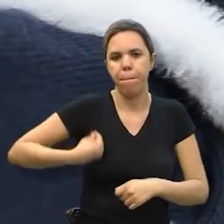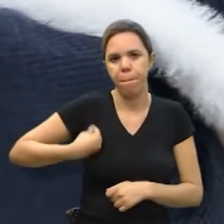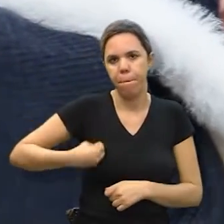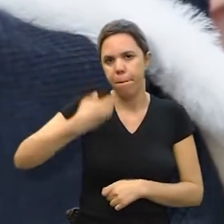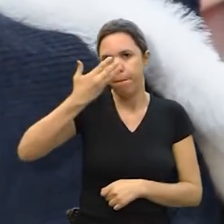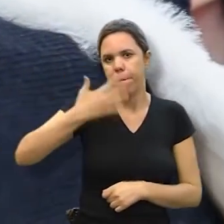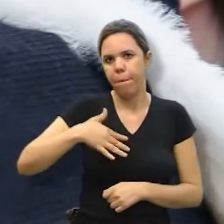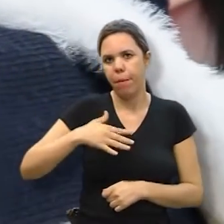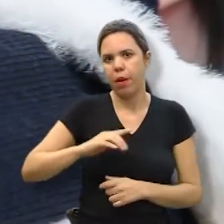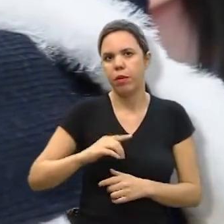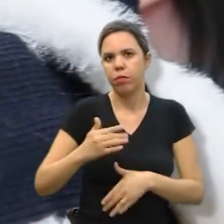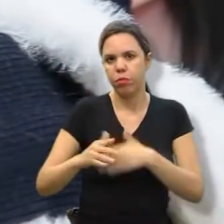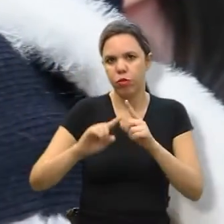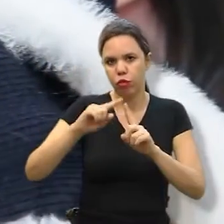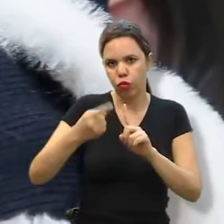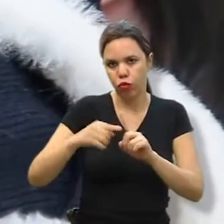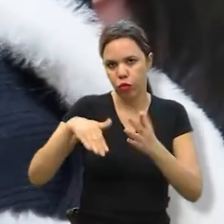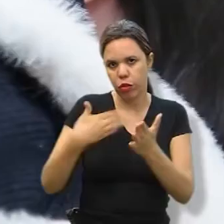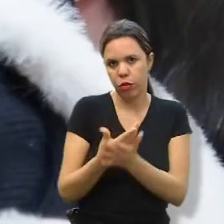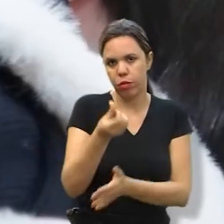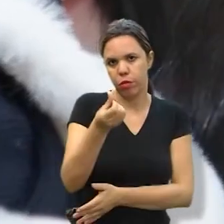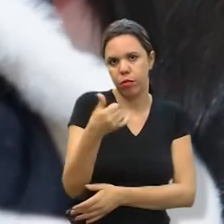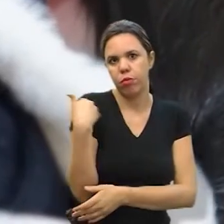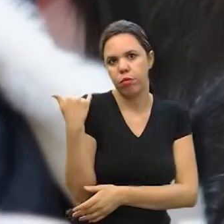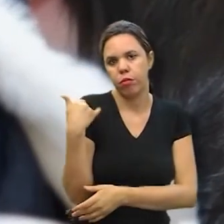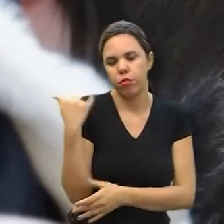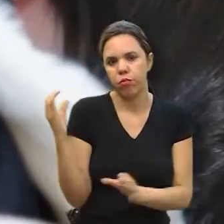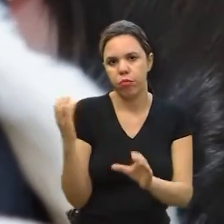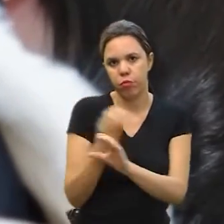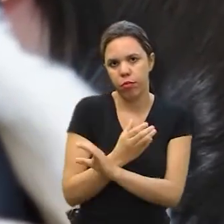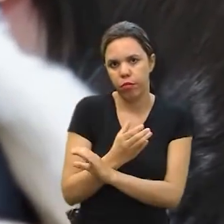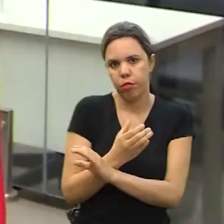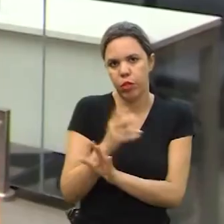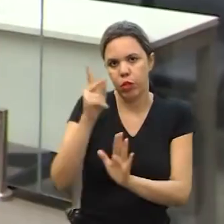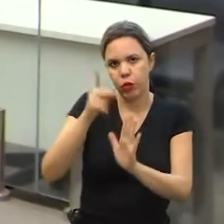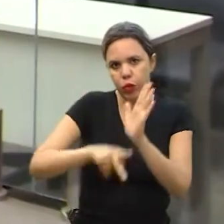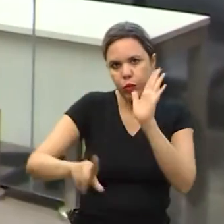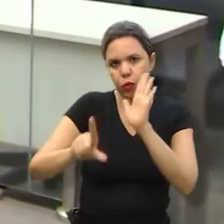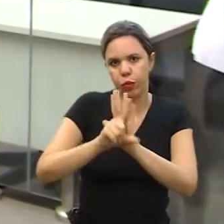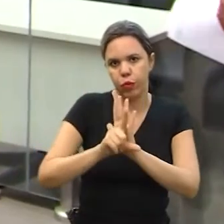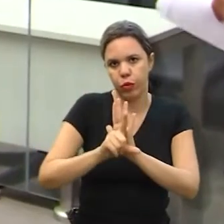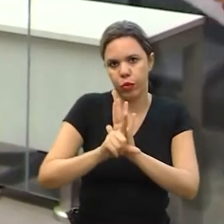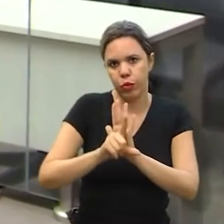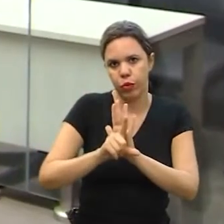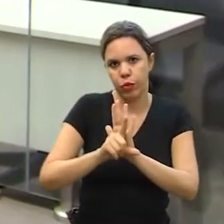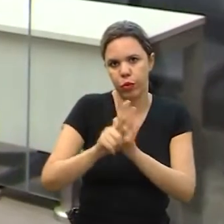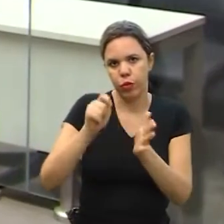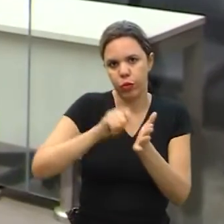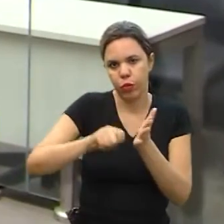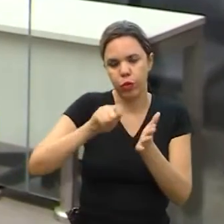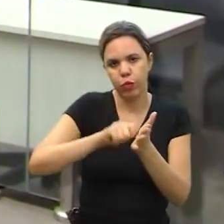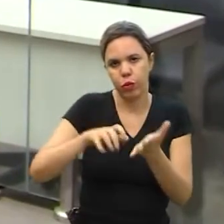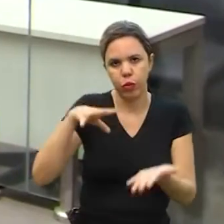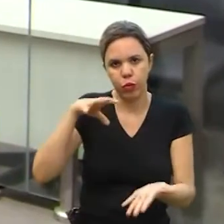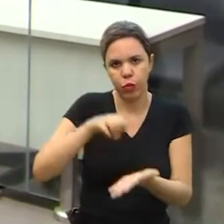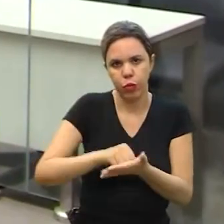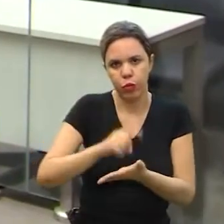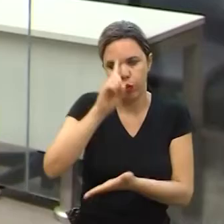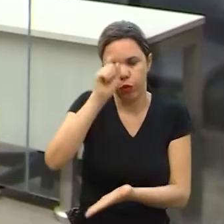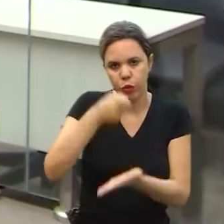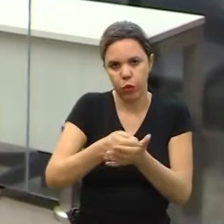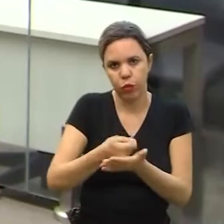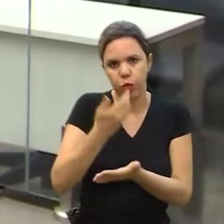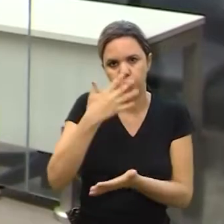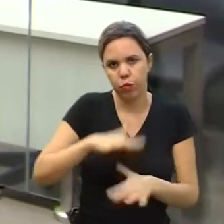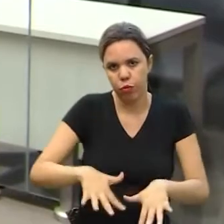condições de vida das crianças da gestação até os 6 anos de idade completos. Projeto de lei que foi escrito para garantir